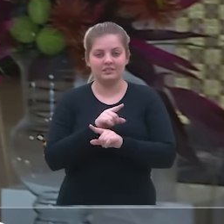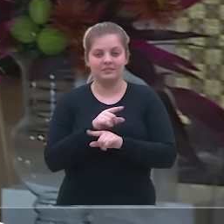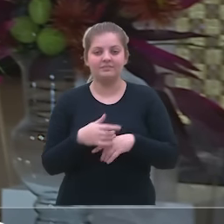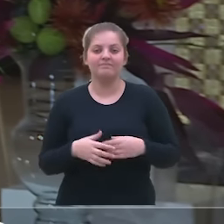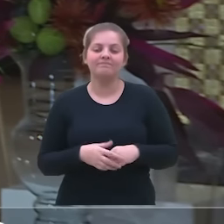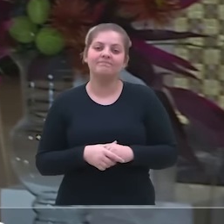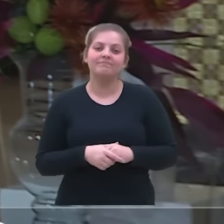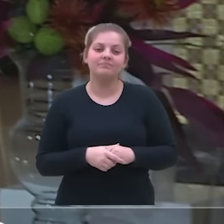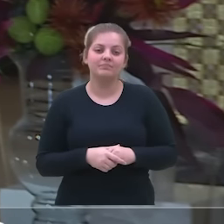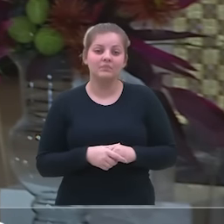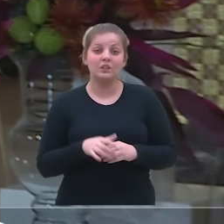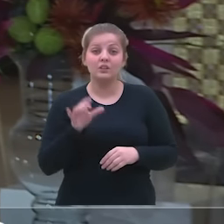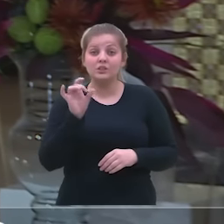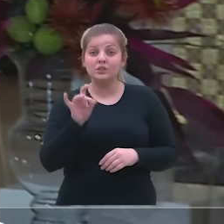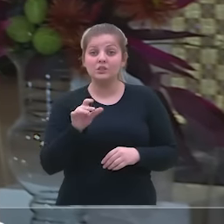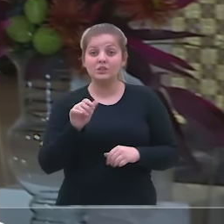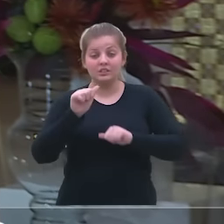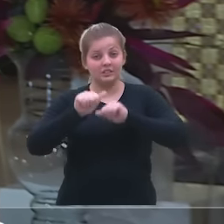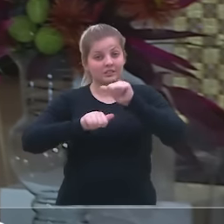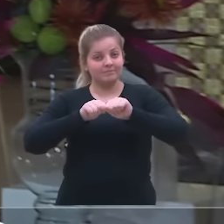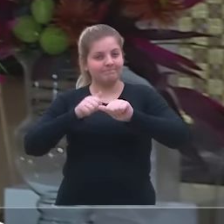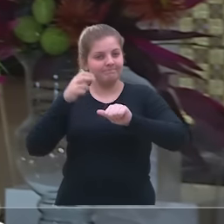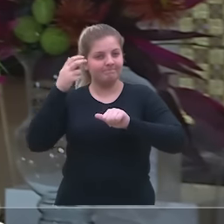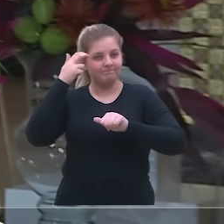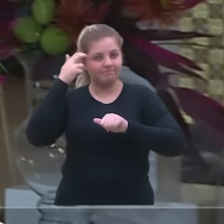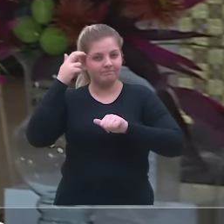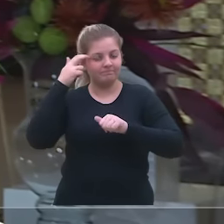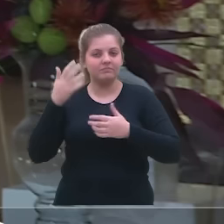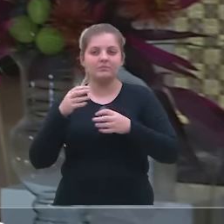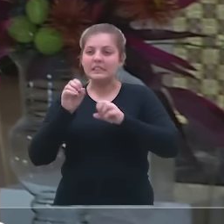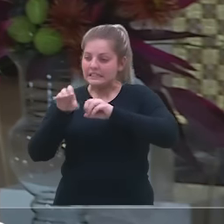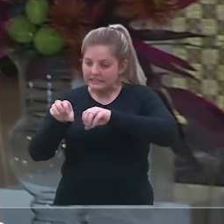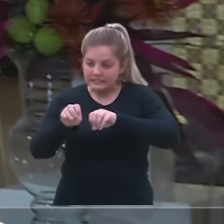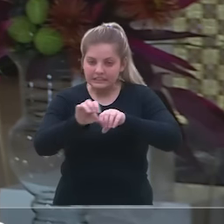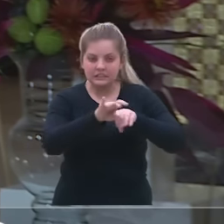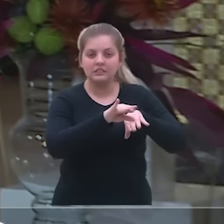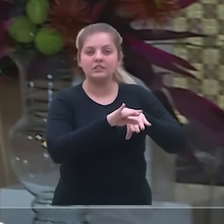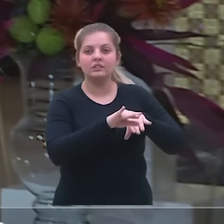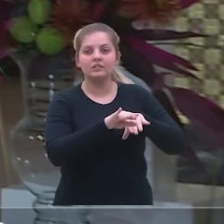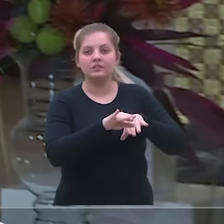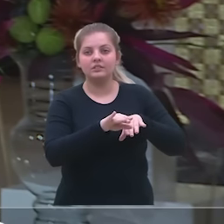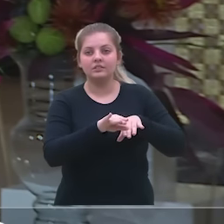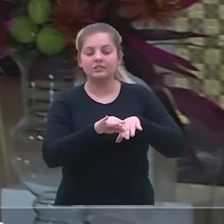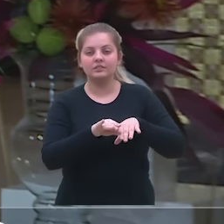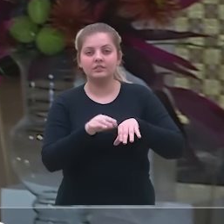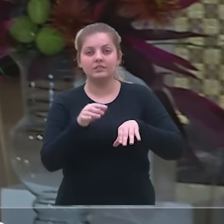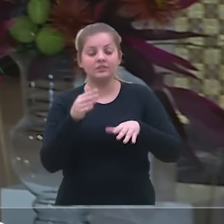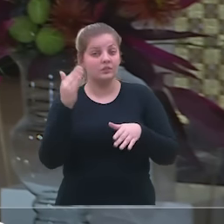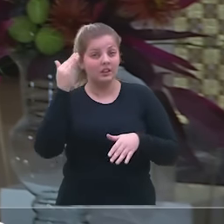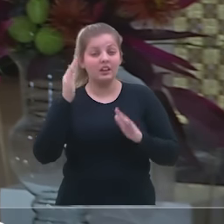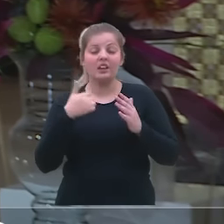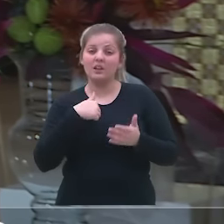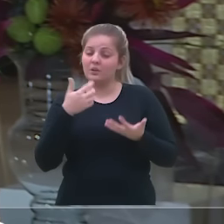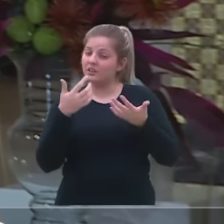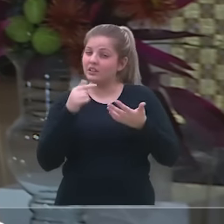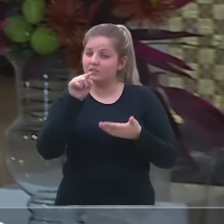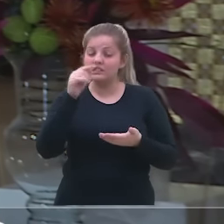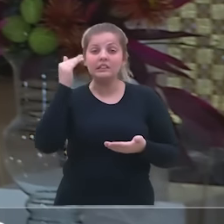e eu queria que você já entendesse o que eu tô querendo dizer de forma subliminar